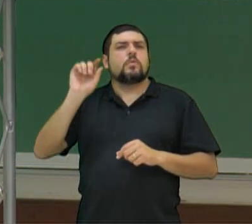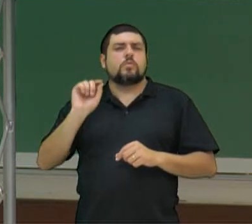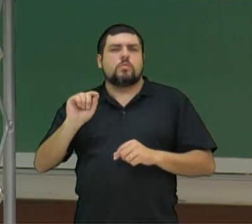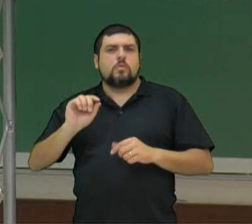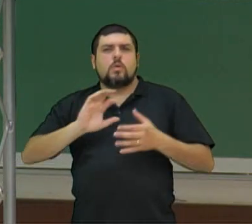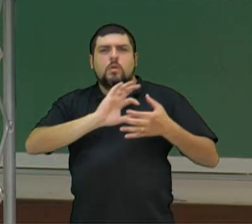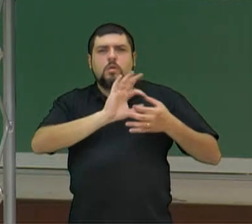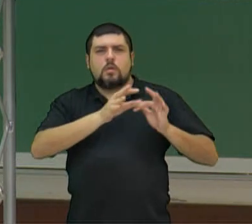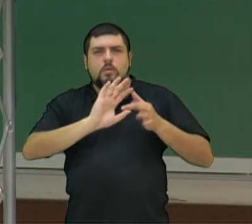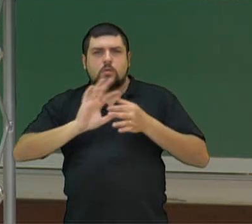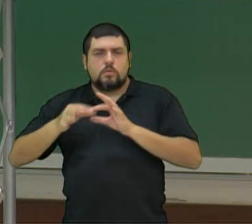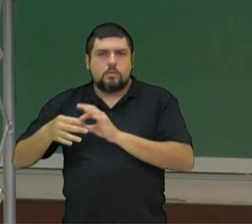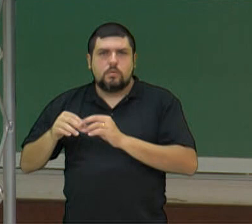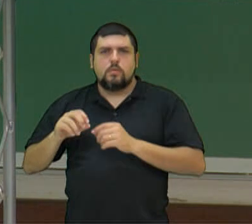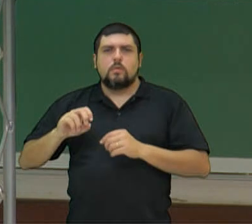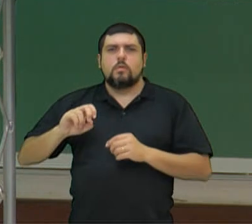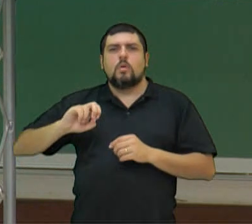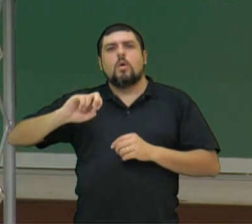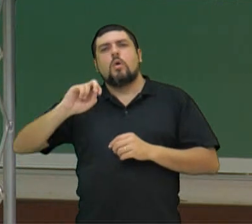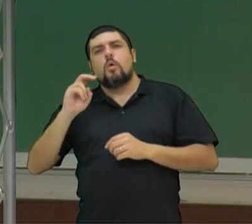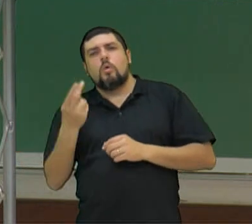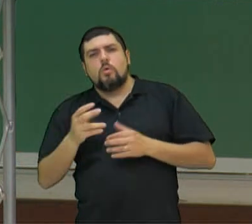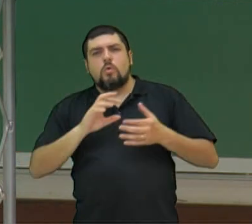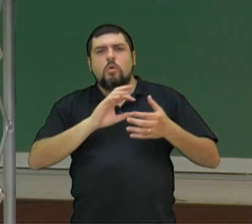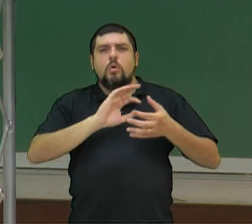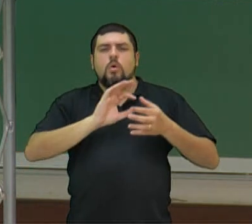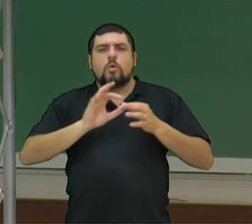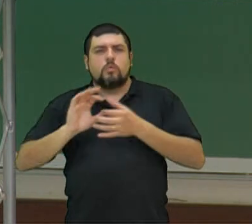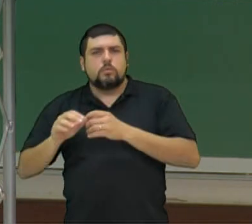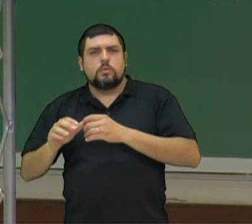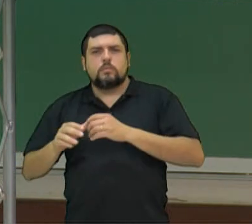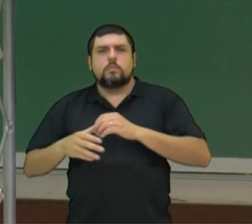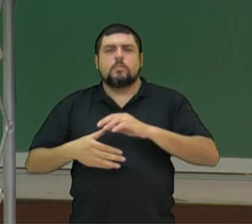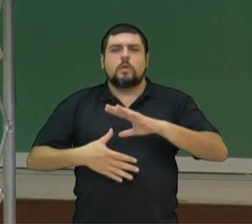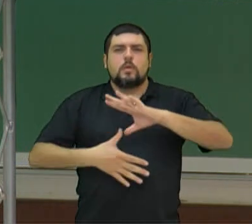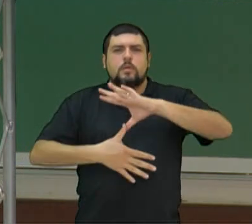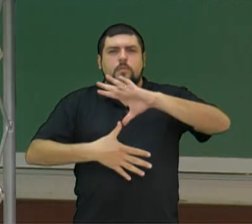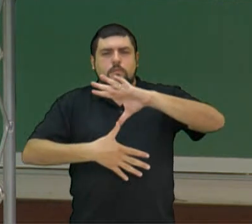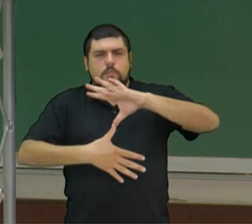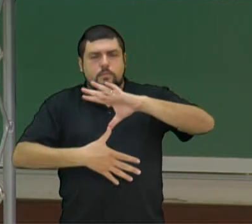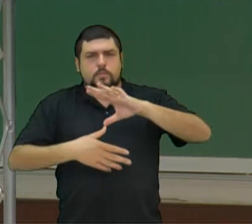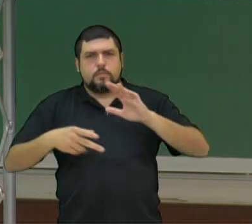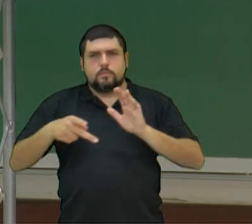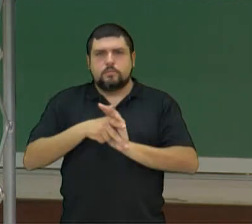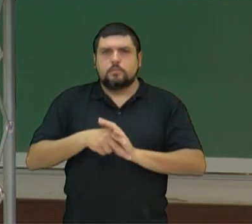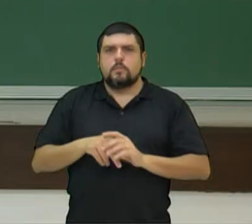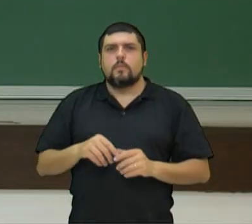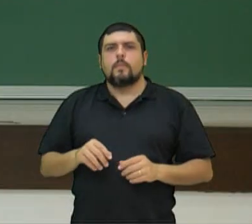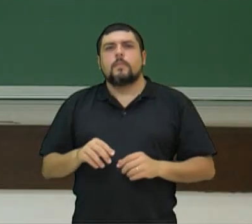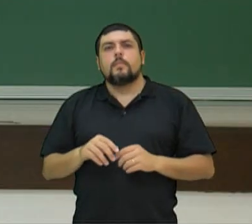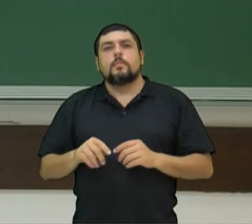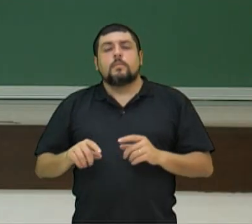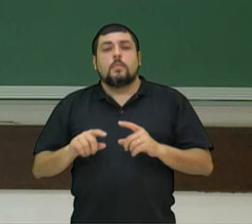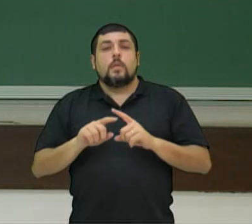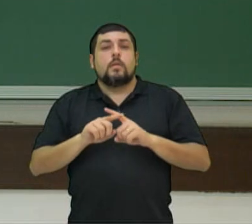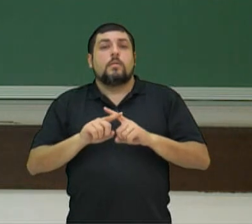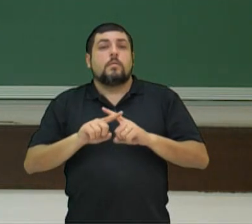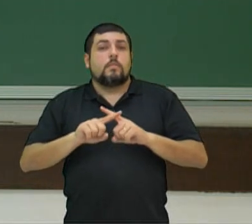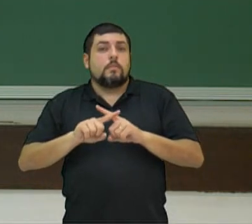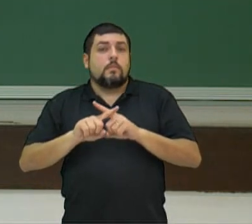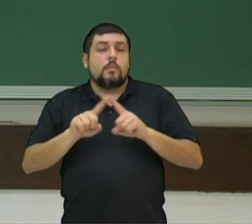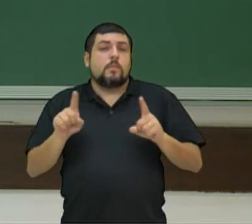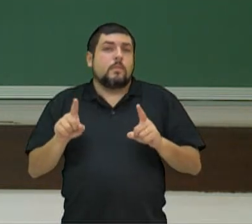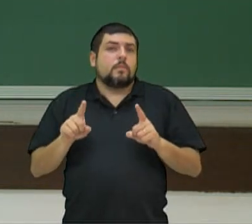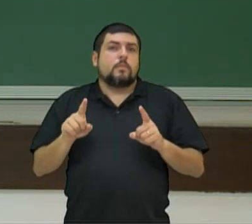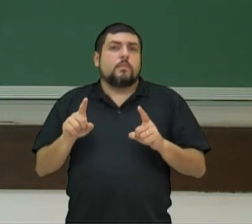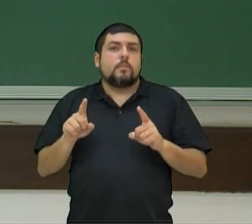Jogos Olímpicos ou de Jogos Pan-Americanos, né? Fora disso, às vezes é difícil poder assistir um esporte